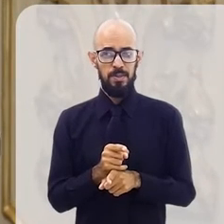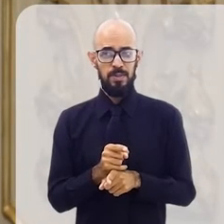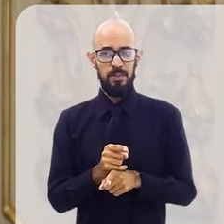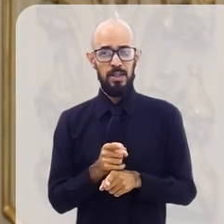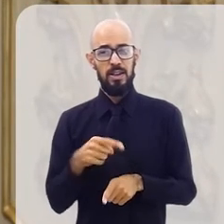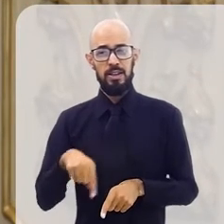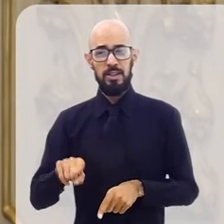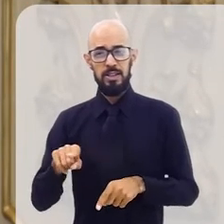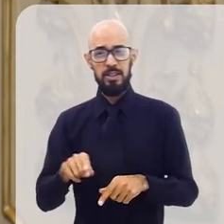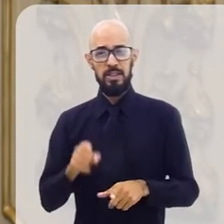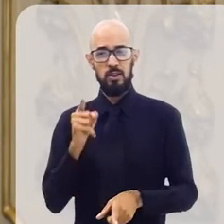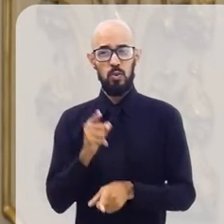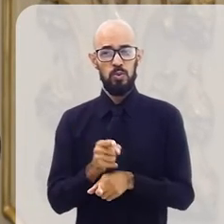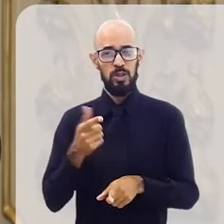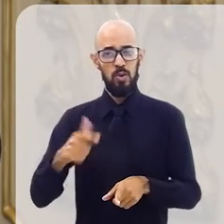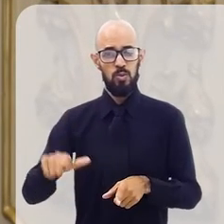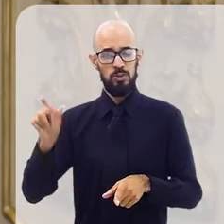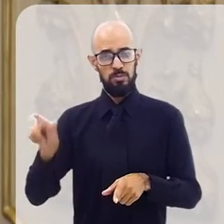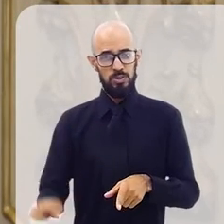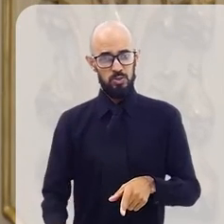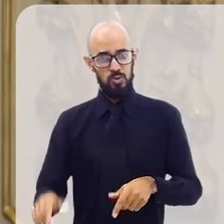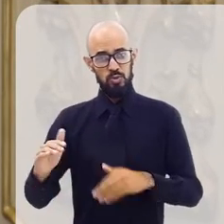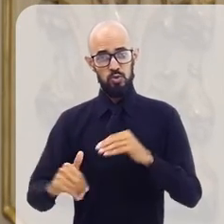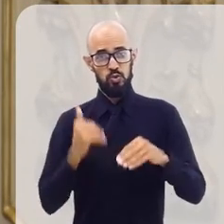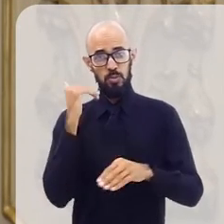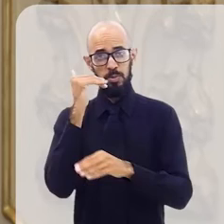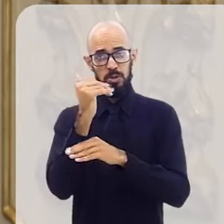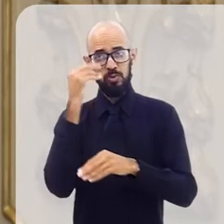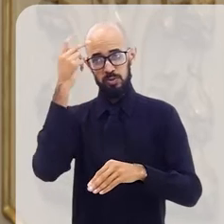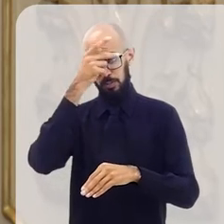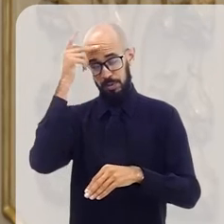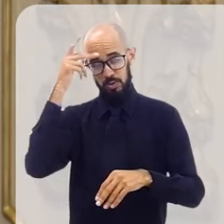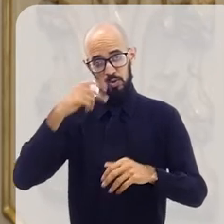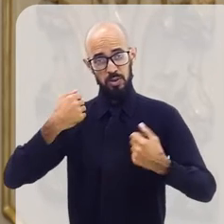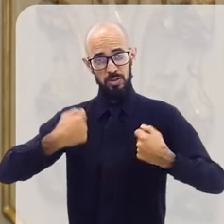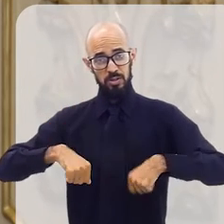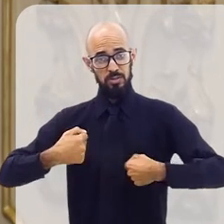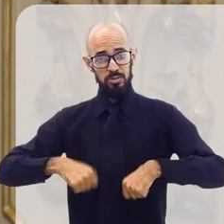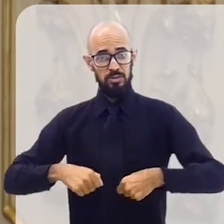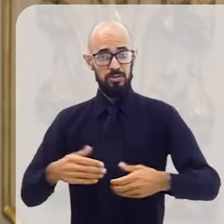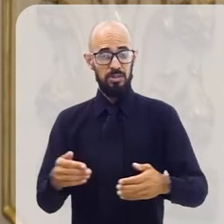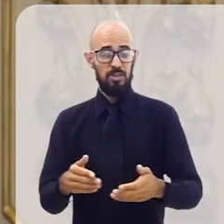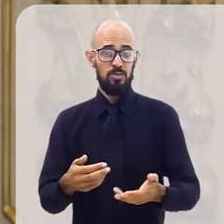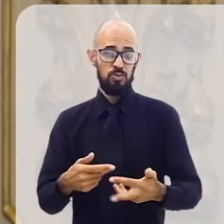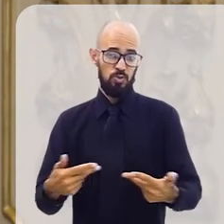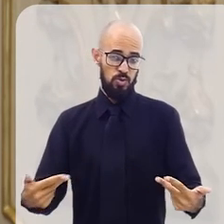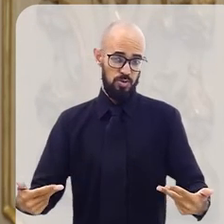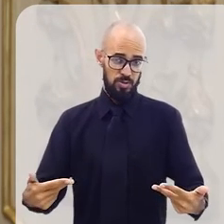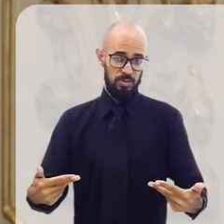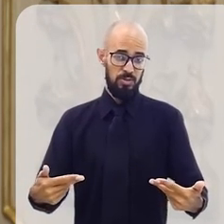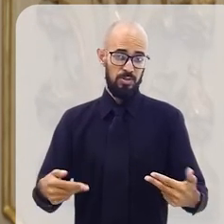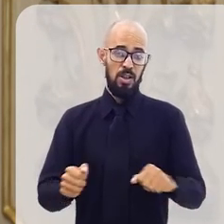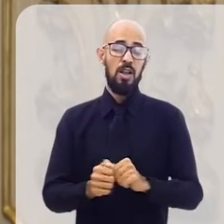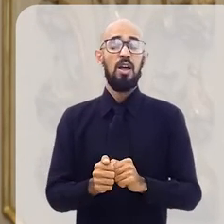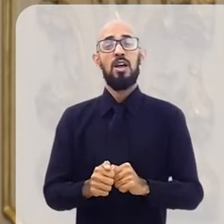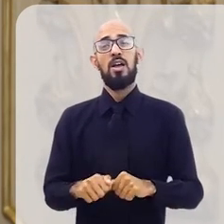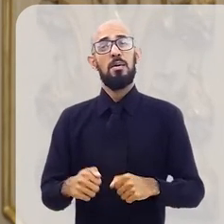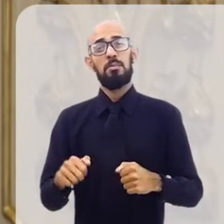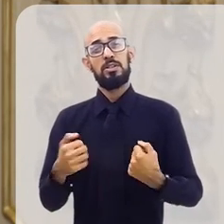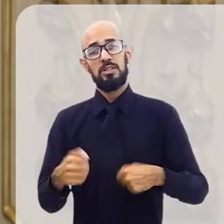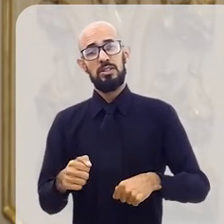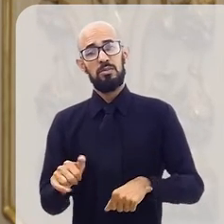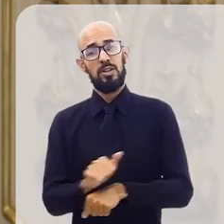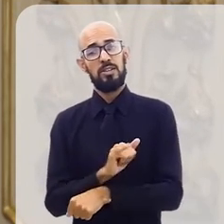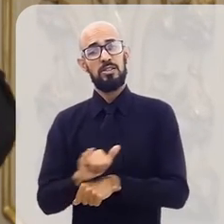não é irmos ao encontro do outro e sobretudo aqueles que estão passando necessidades é precisamos Abrir